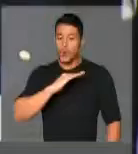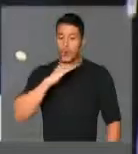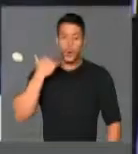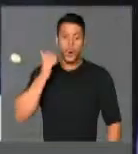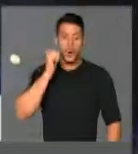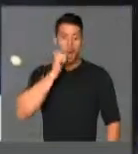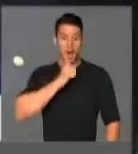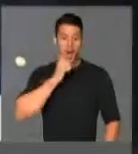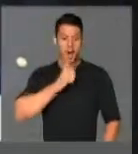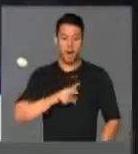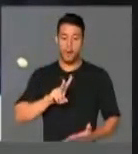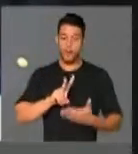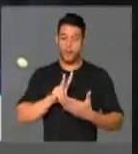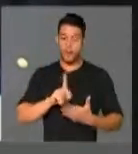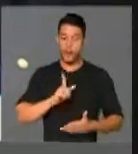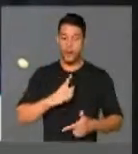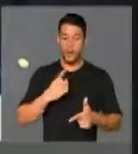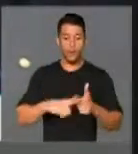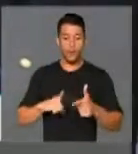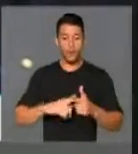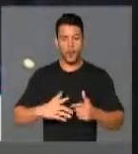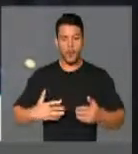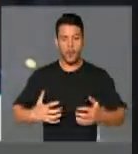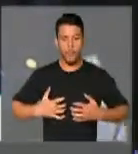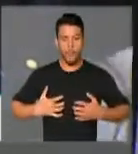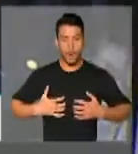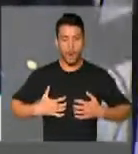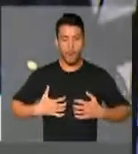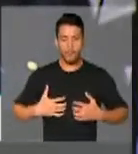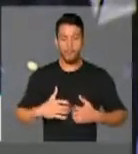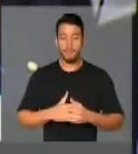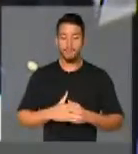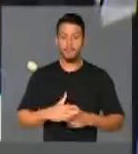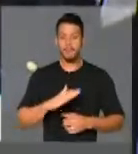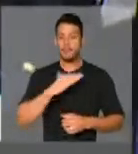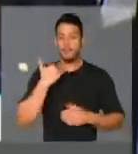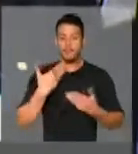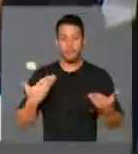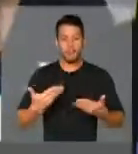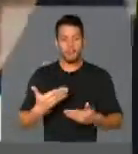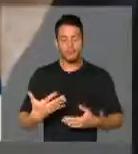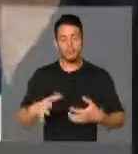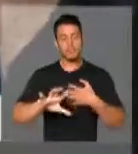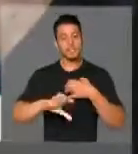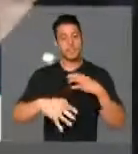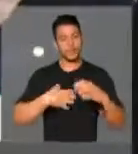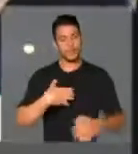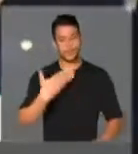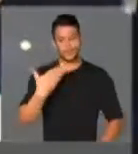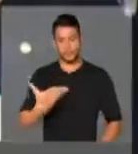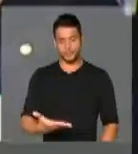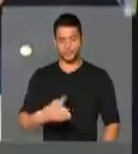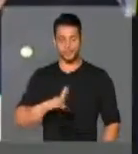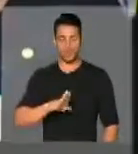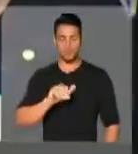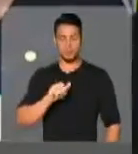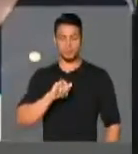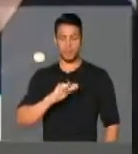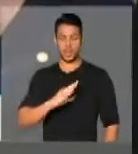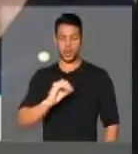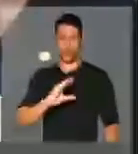ela que tinha um problema crônico do pulmão faleceu hoje minha solidariedade à família da bike cocan